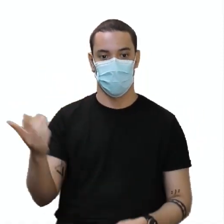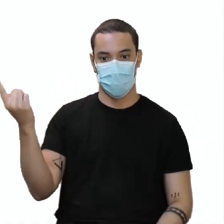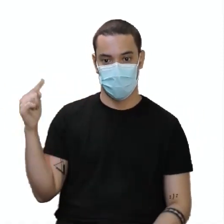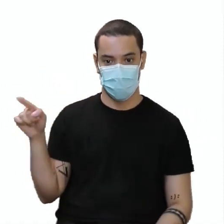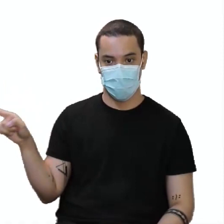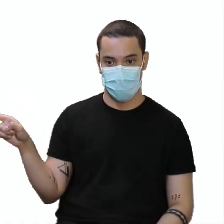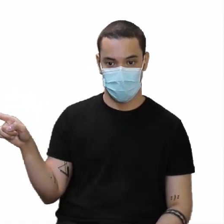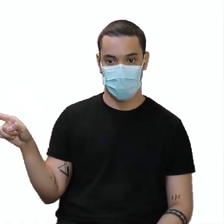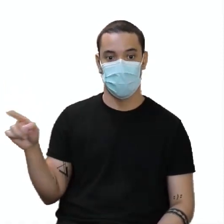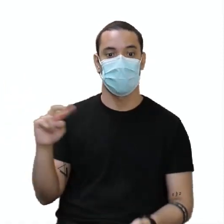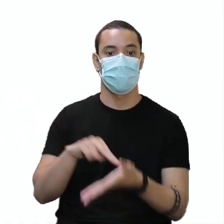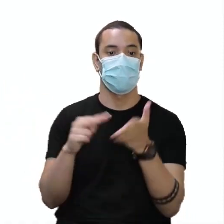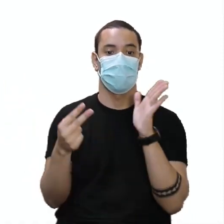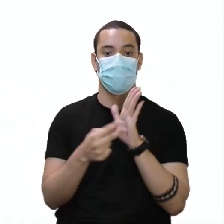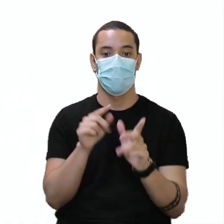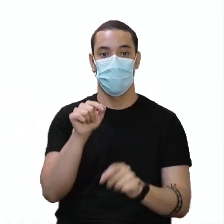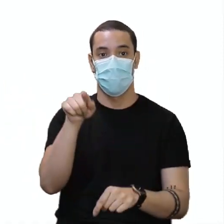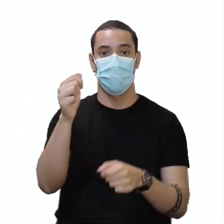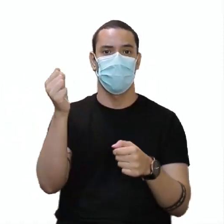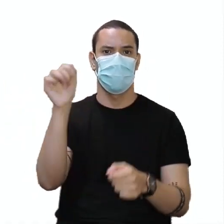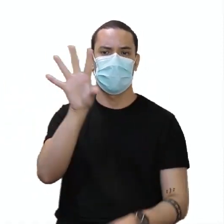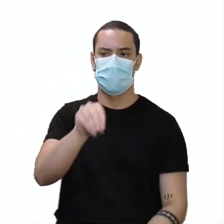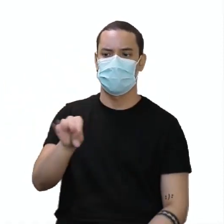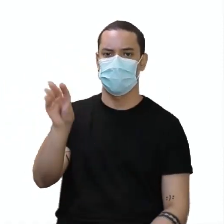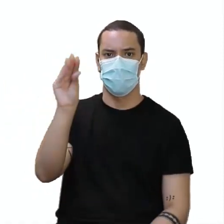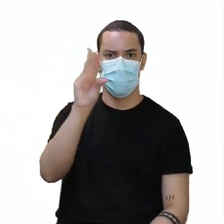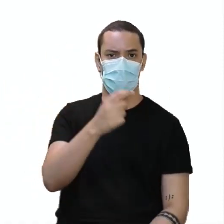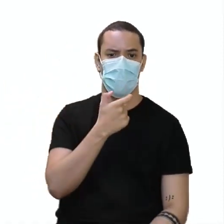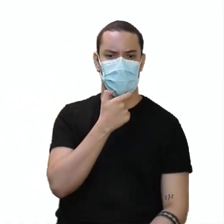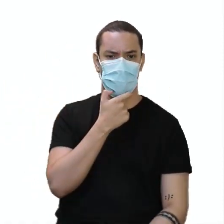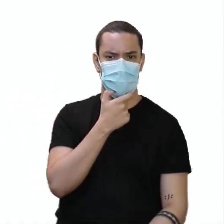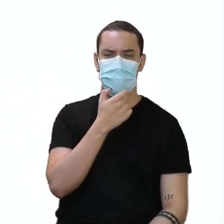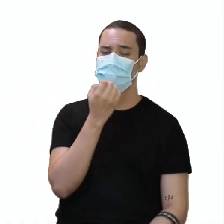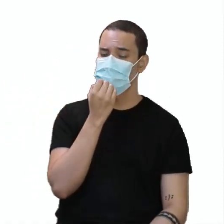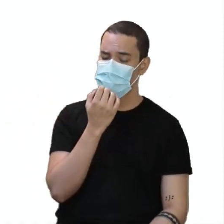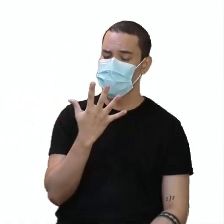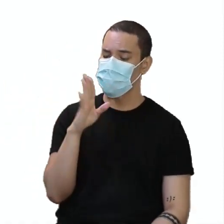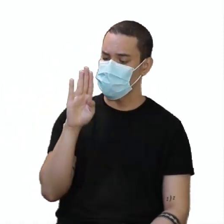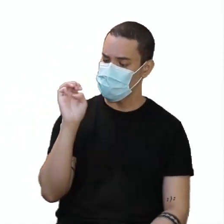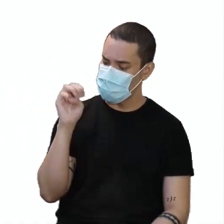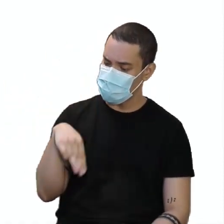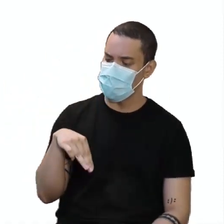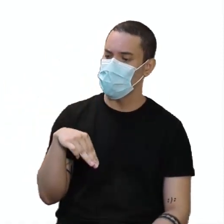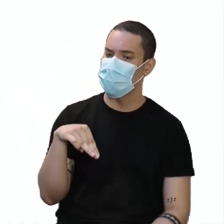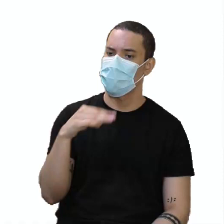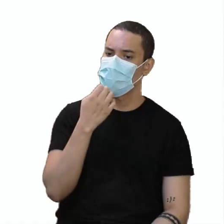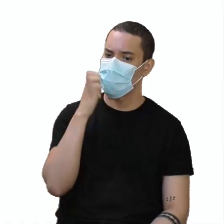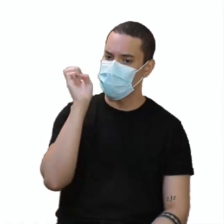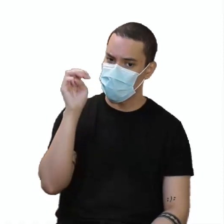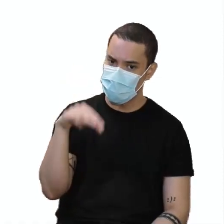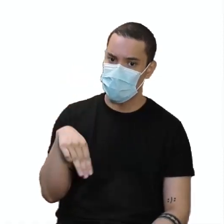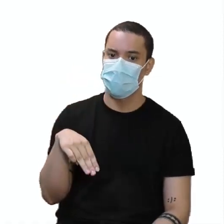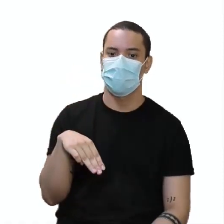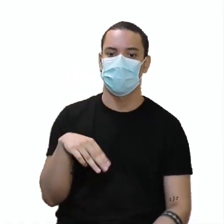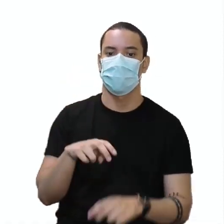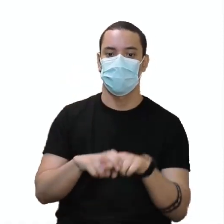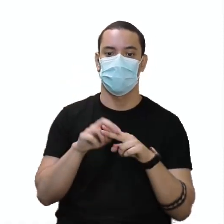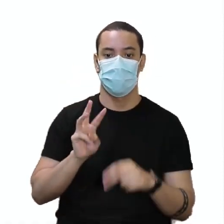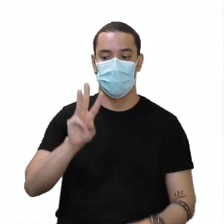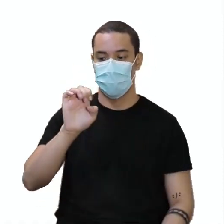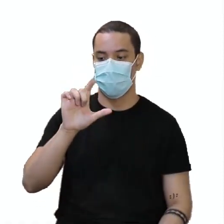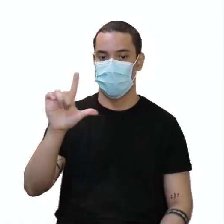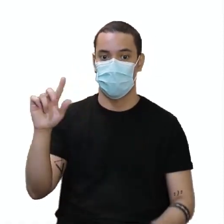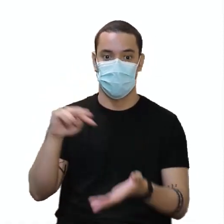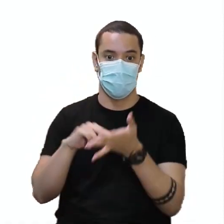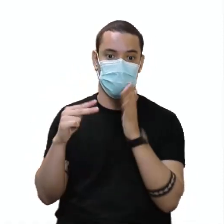speak English well, você fala o inglês bem. E aí, no caso aqui, o speak o well está sendo o quê? Está